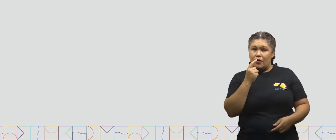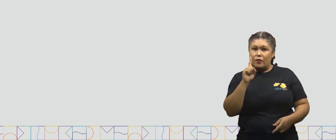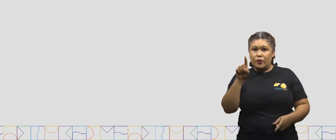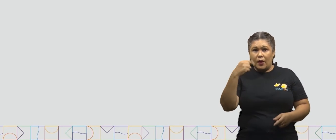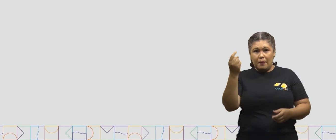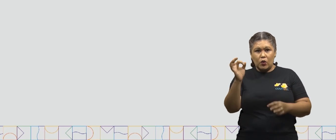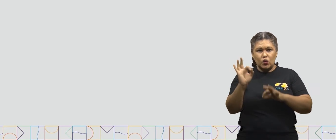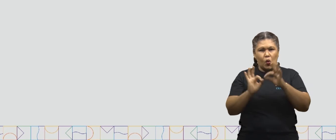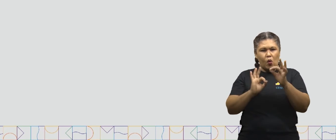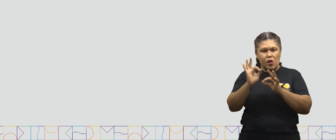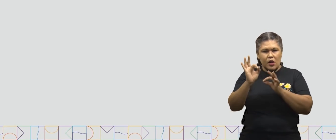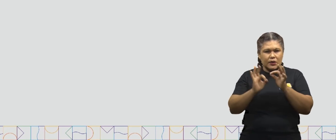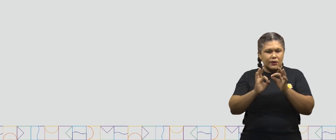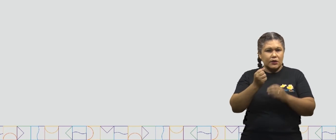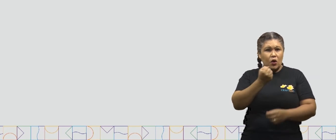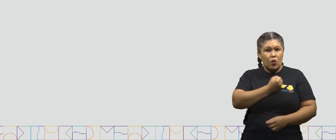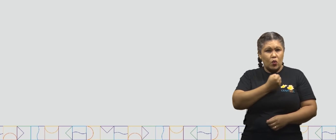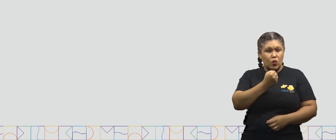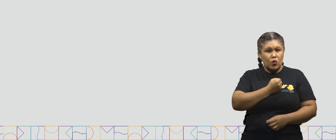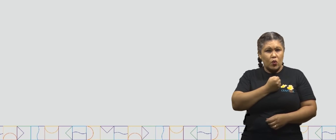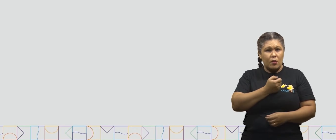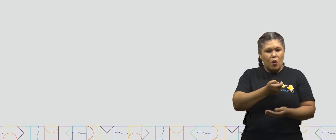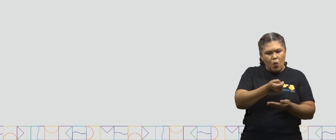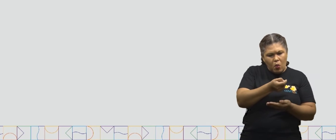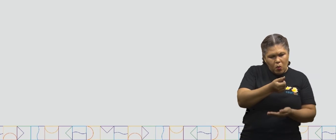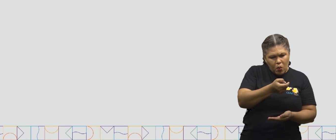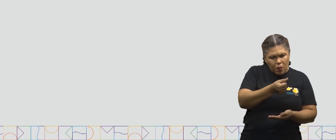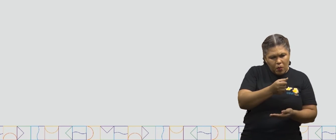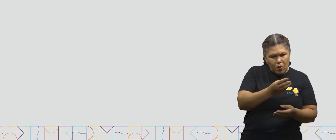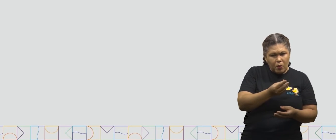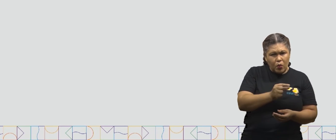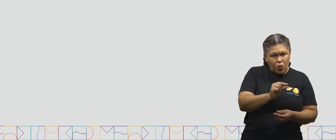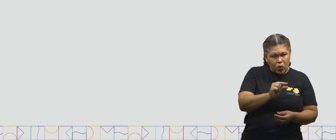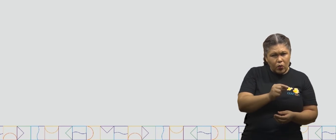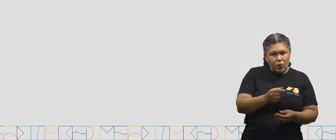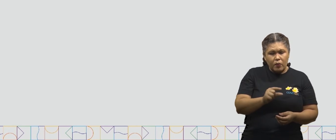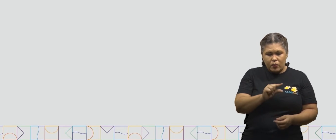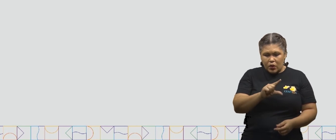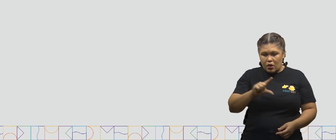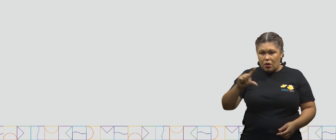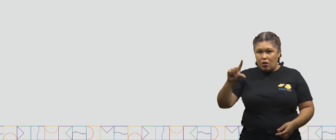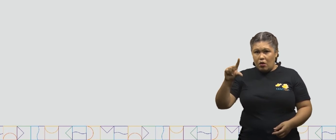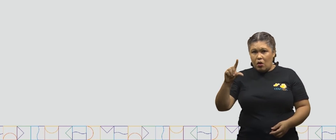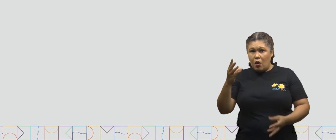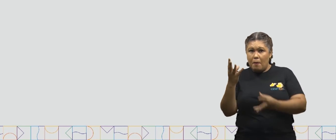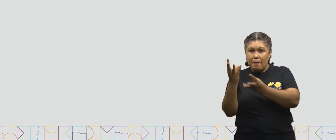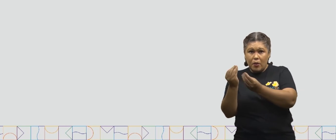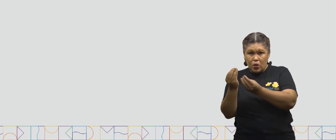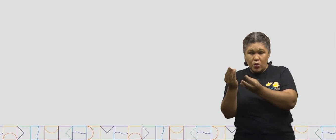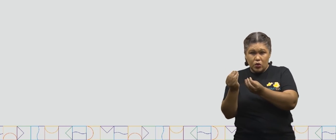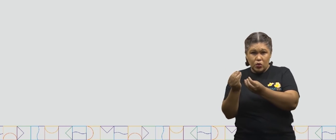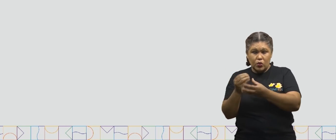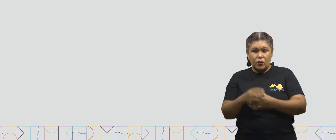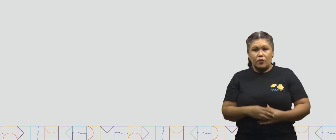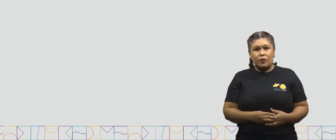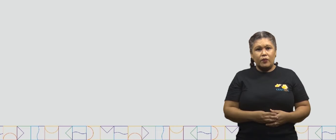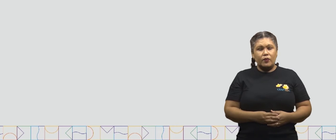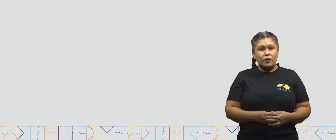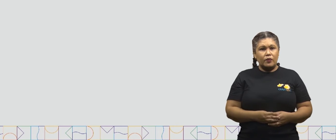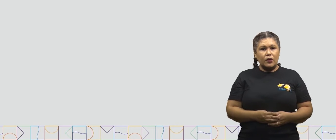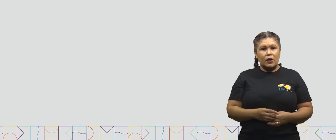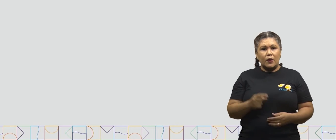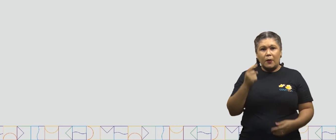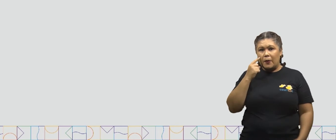seguida, organize esses números do menor para o maior. Portanto, olha só, nós